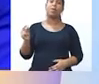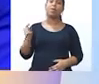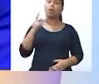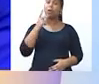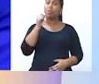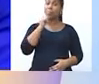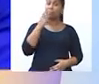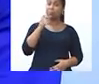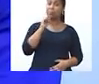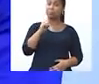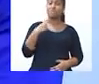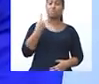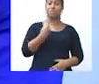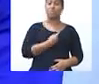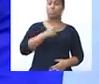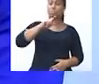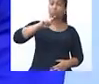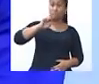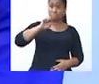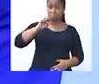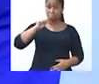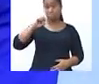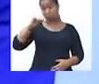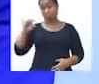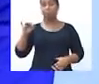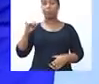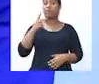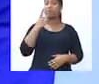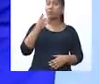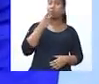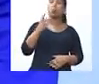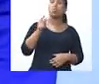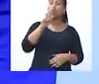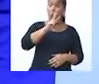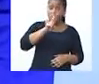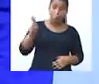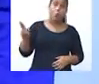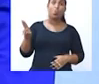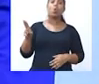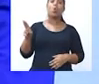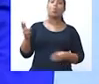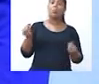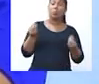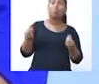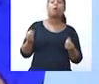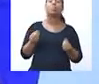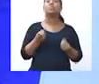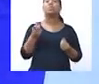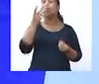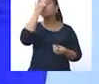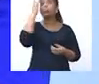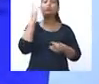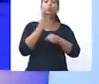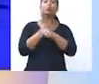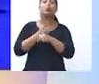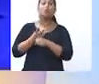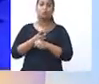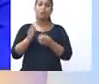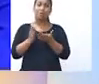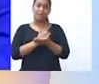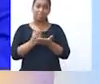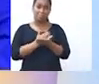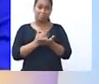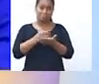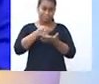falou, se a gente não colocasse a sigla e colocasse o nome que identificasse o gênero, vamos ver como ficaria a quantidade de procura desses artigos. E a